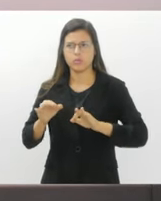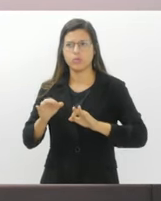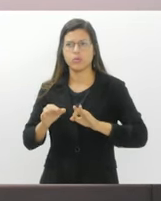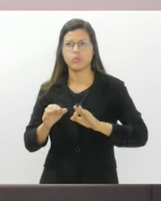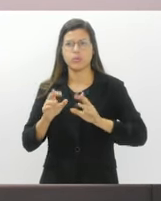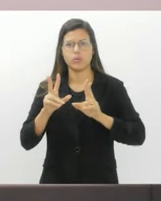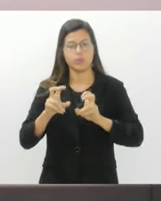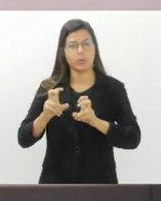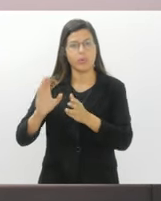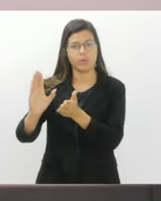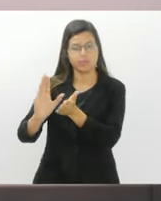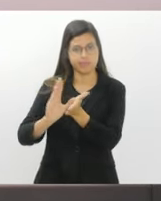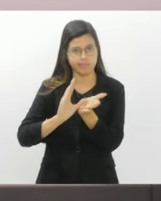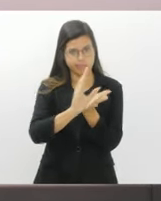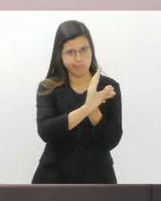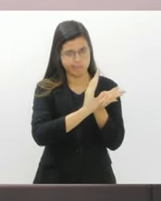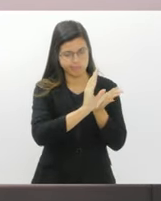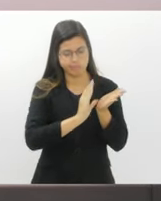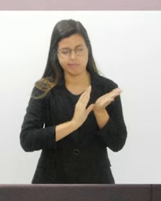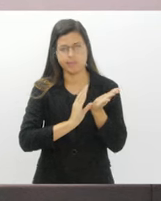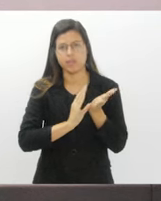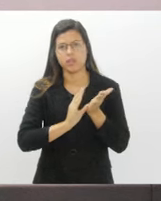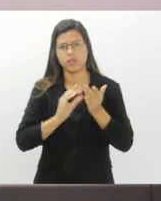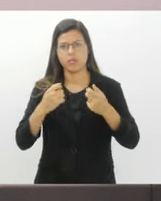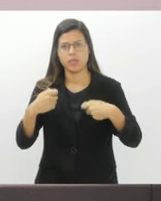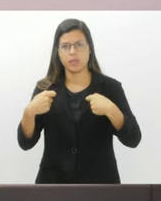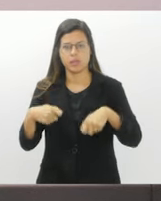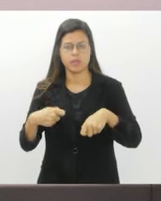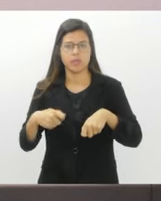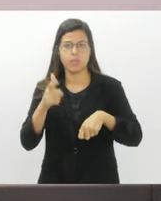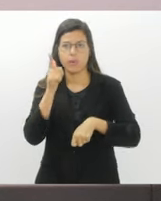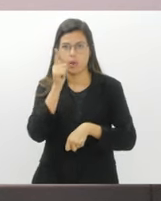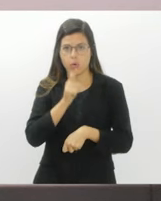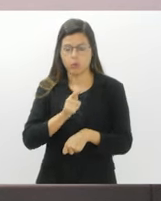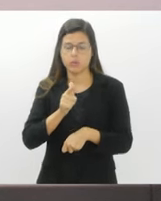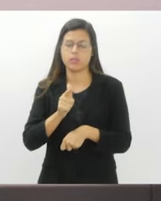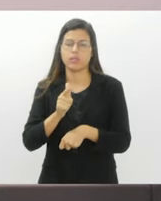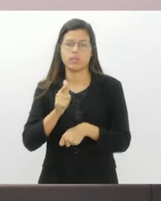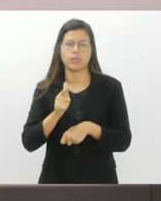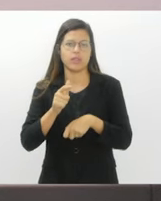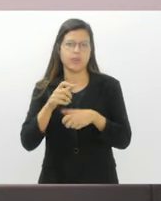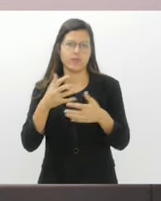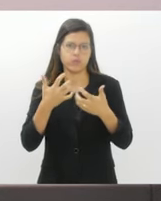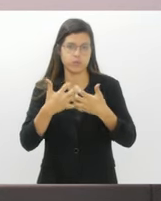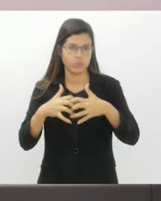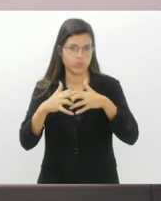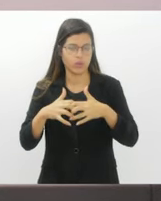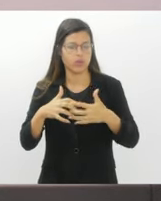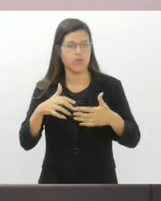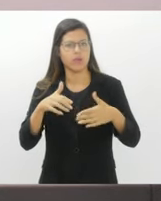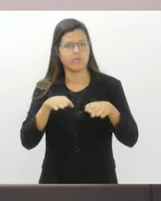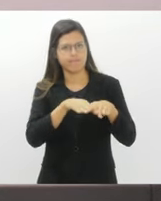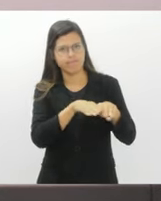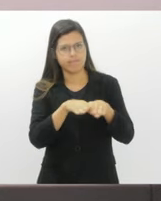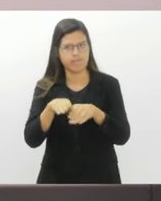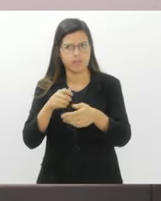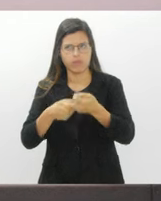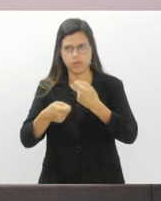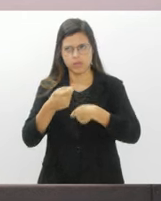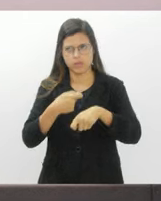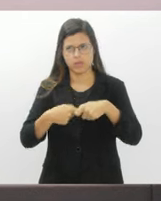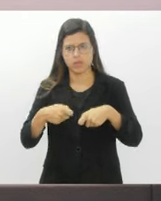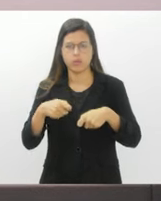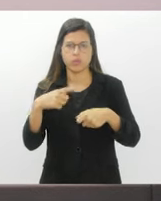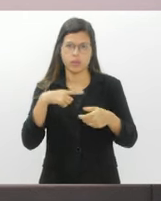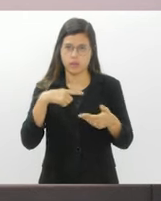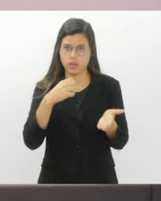de ressarcimento de valores necessária à manutenção do equilíbrio econômico-financeiro previsto em